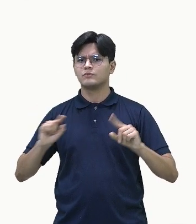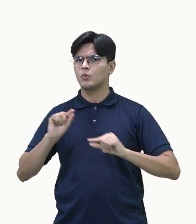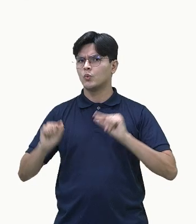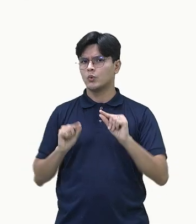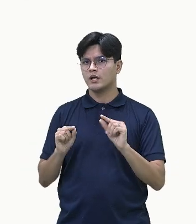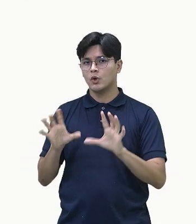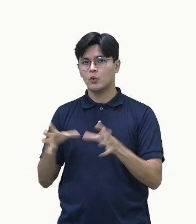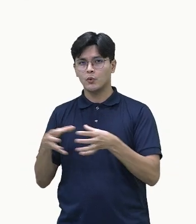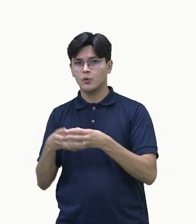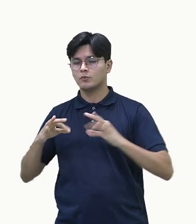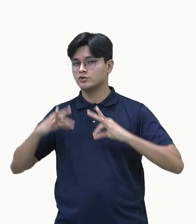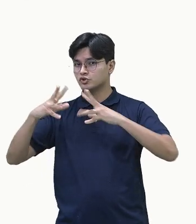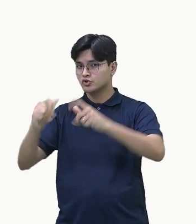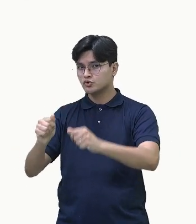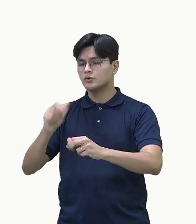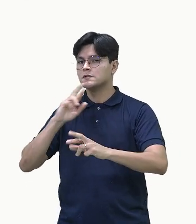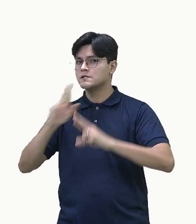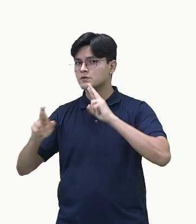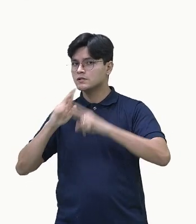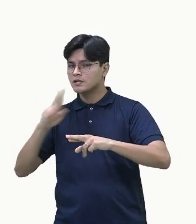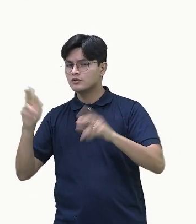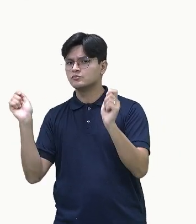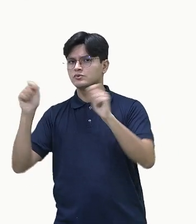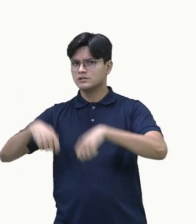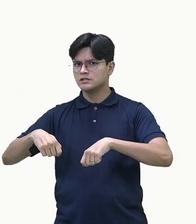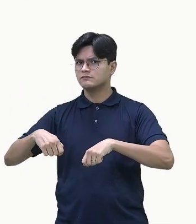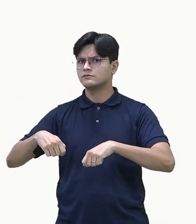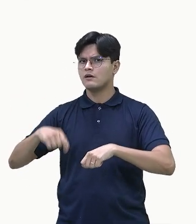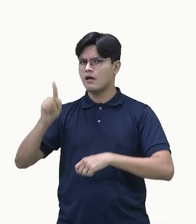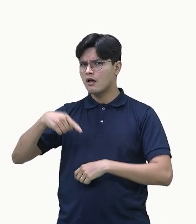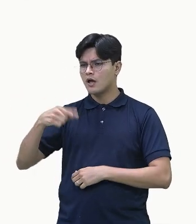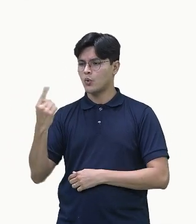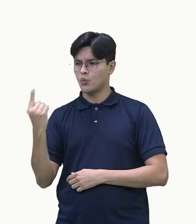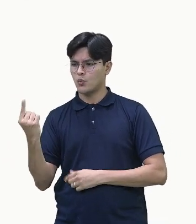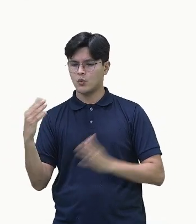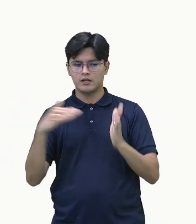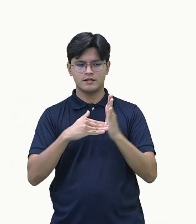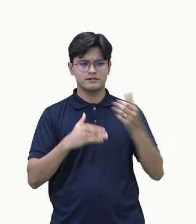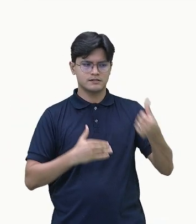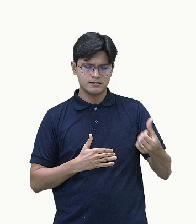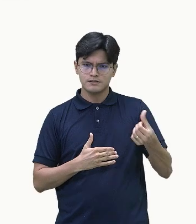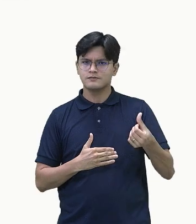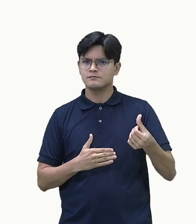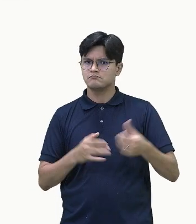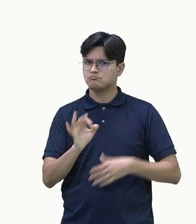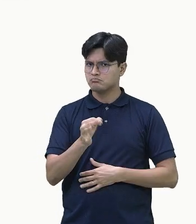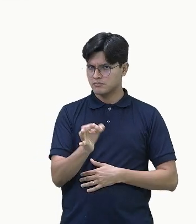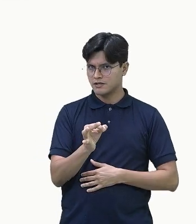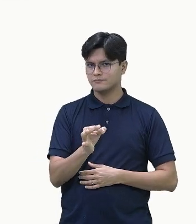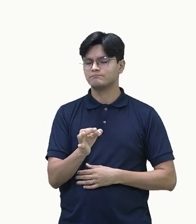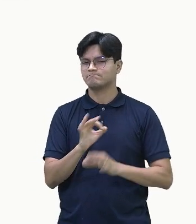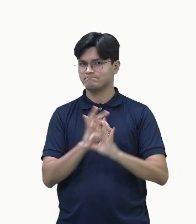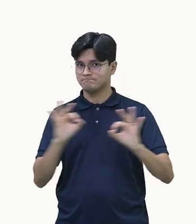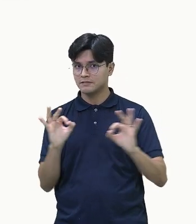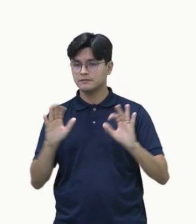amostral vai de 1 até 6, perfeito? Perfeito. Aí você pensa, quem que nós